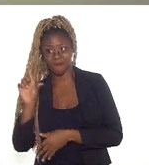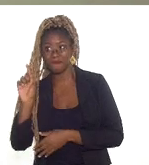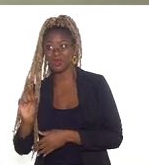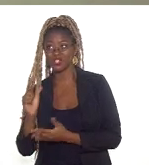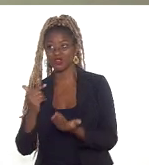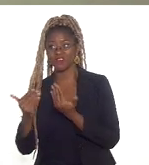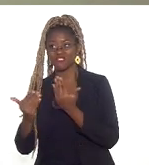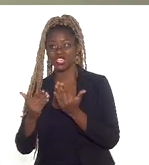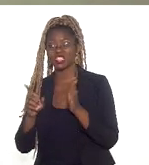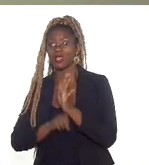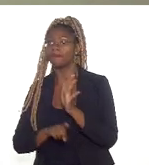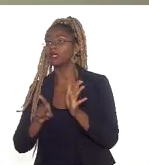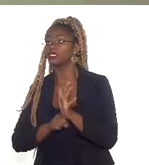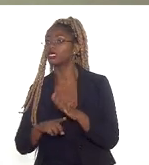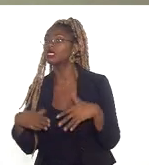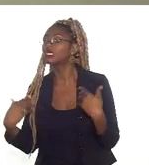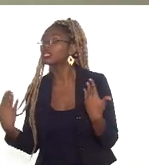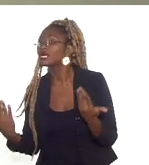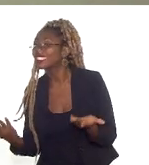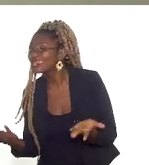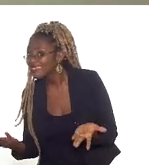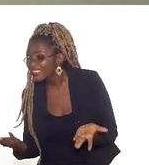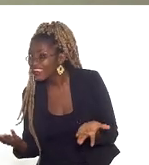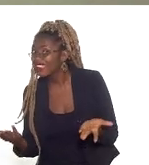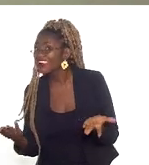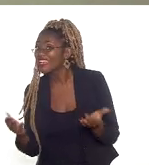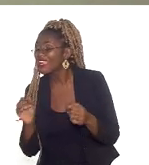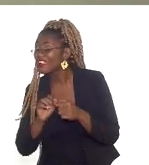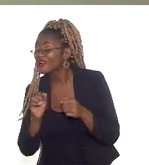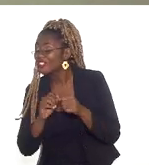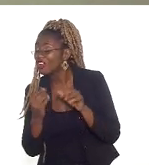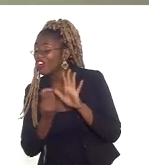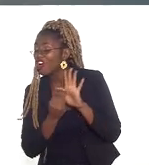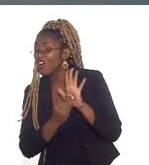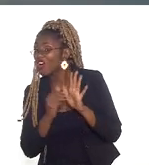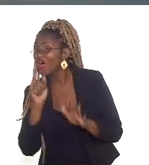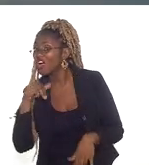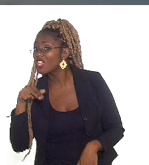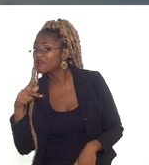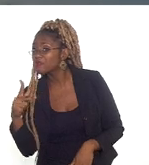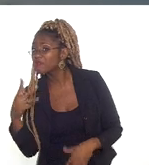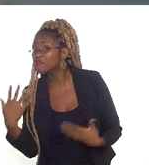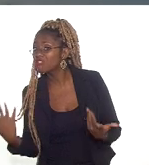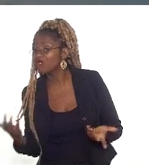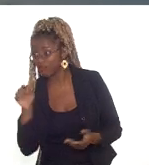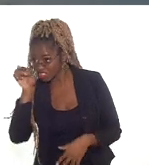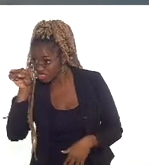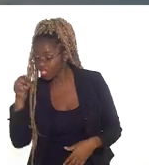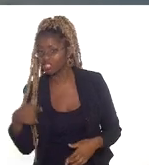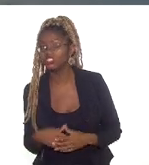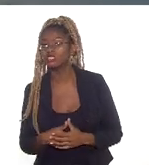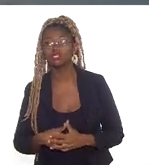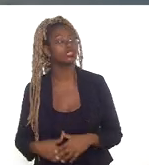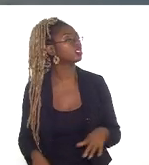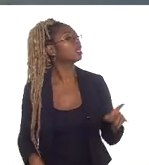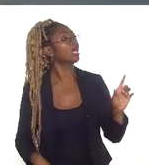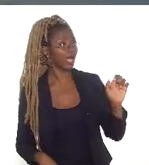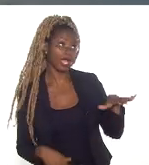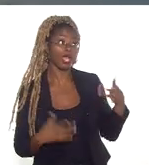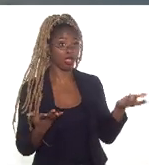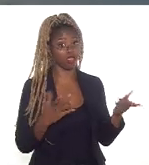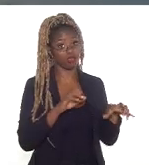abatido, quem faz a glosa na MP é o senhor? A glosa nos projetos é a nossa